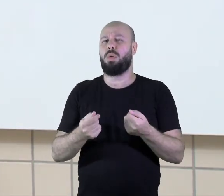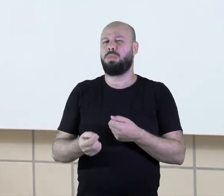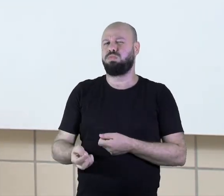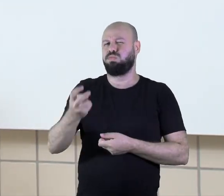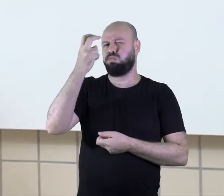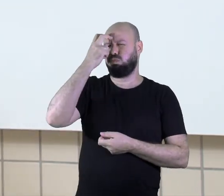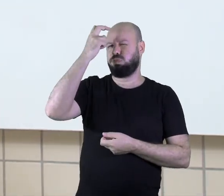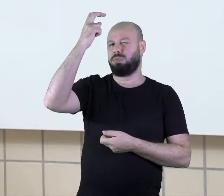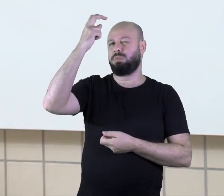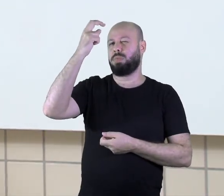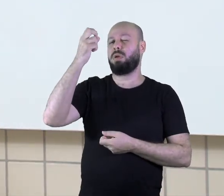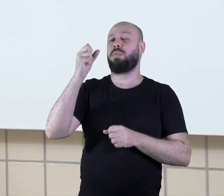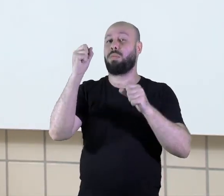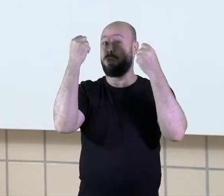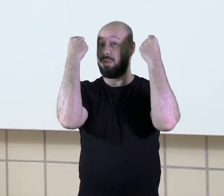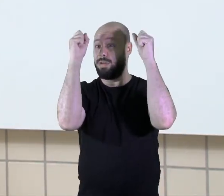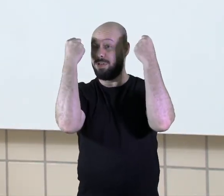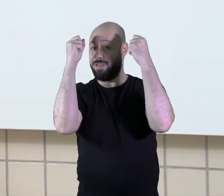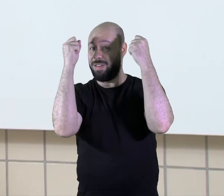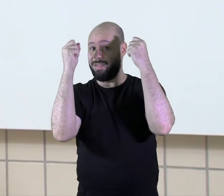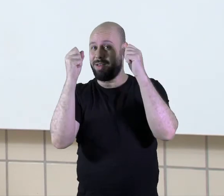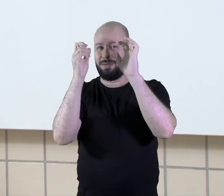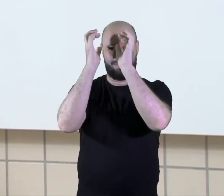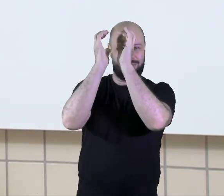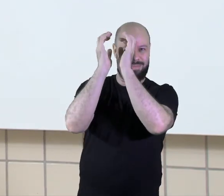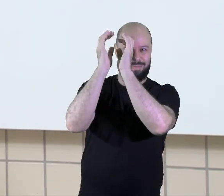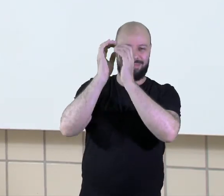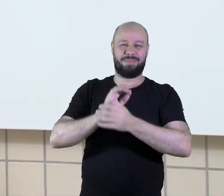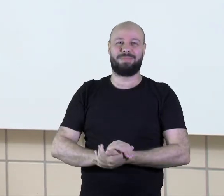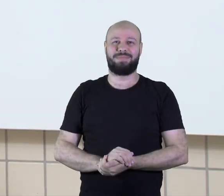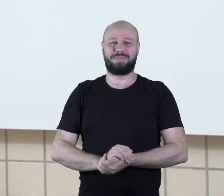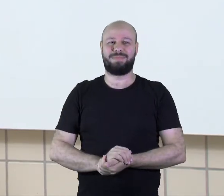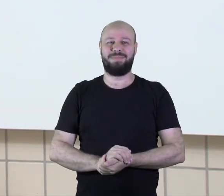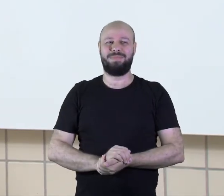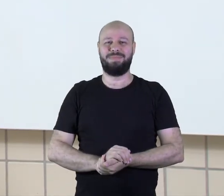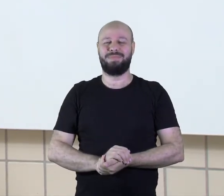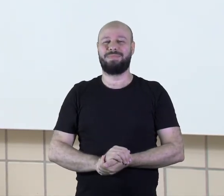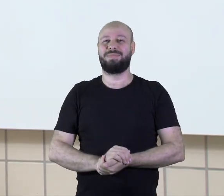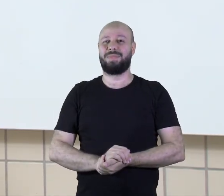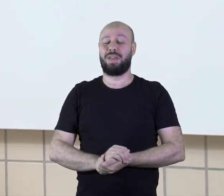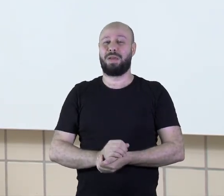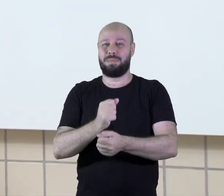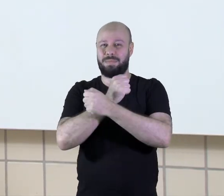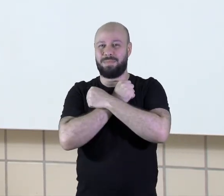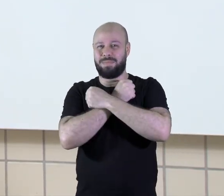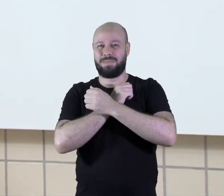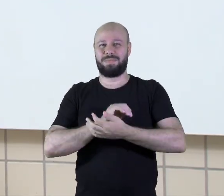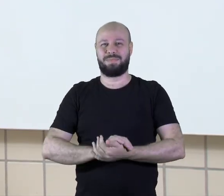intelecto, exercitando também aí o cérebro. Abraço, meus queridos.